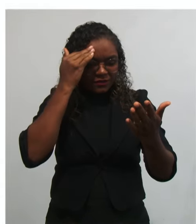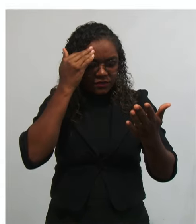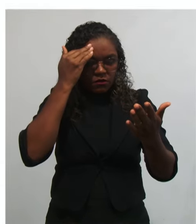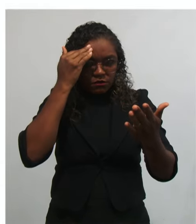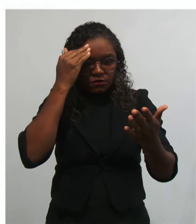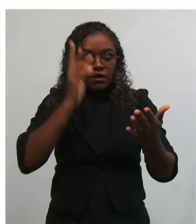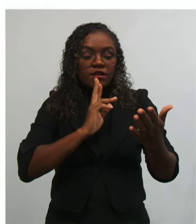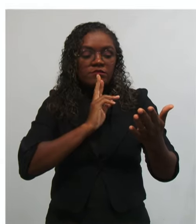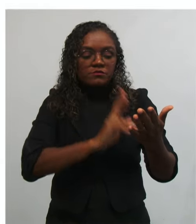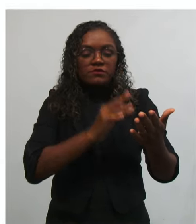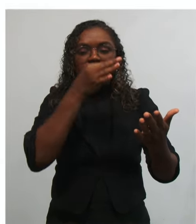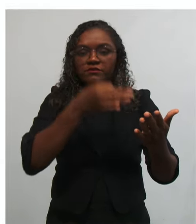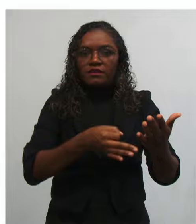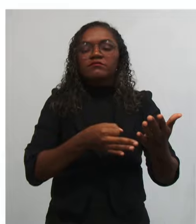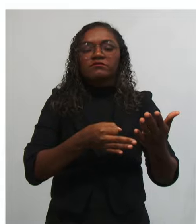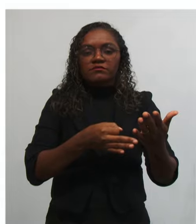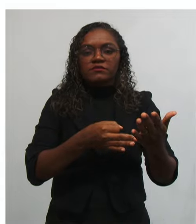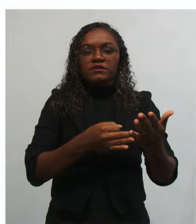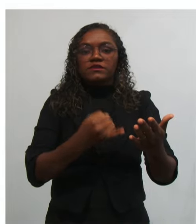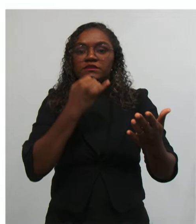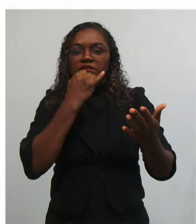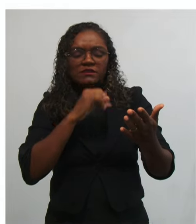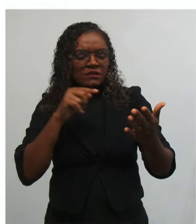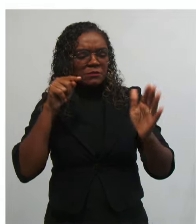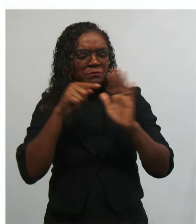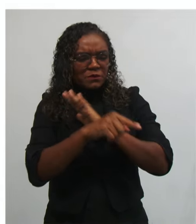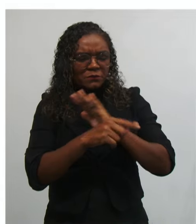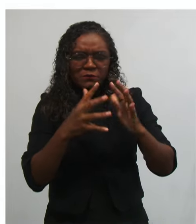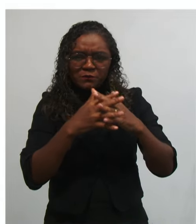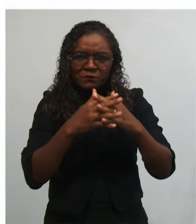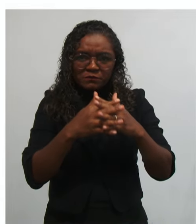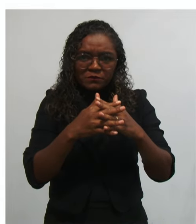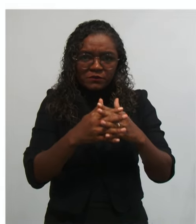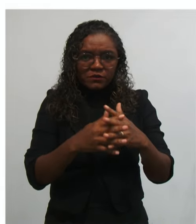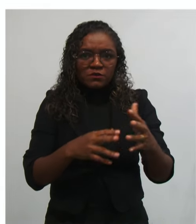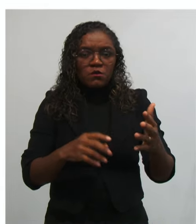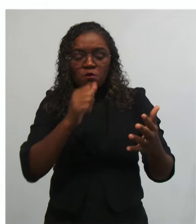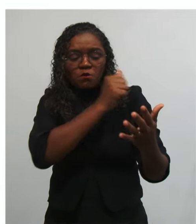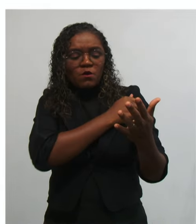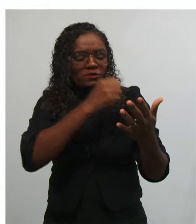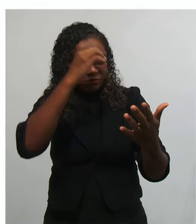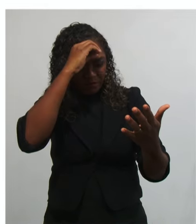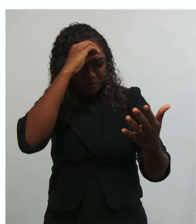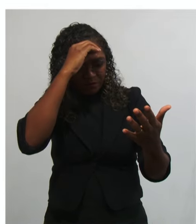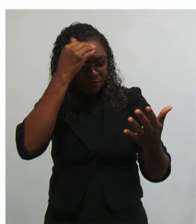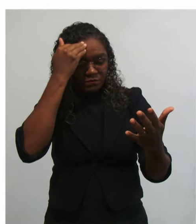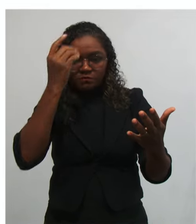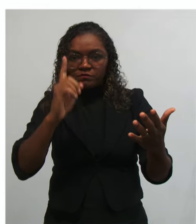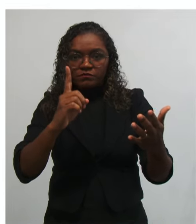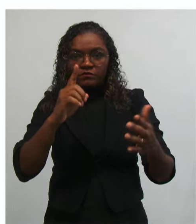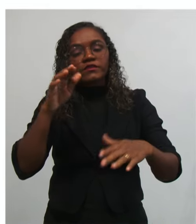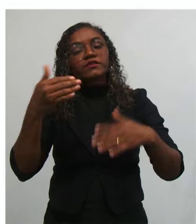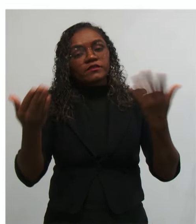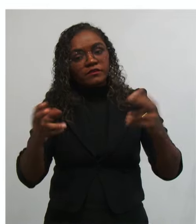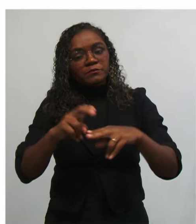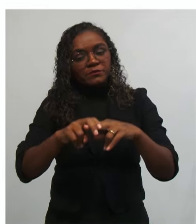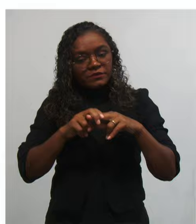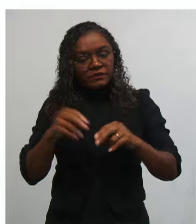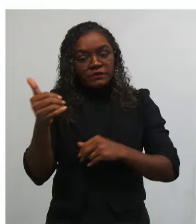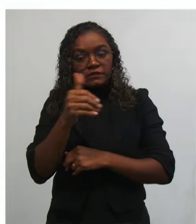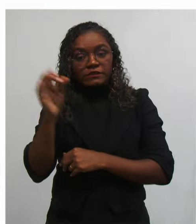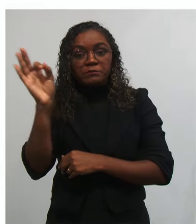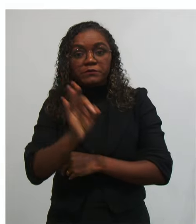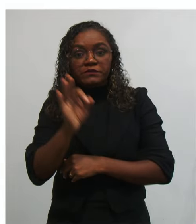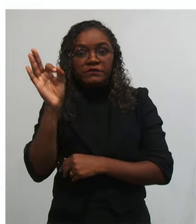verdadeiro pergunta mal compreendida 100% da resposta mal dada então uma elaboração de pergunta